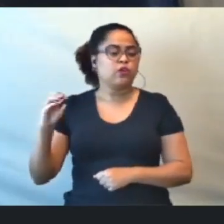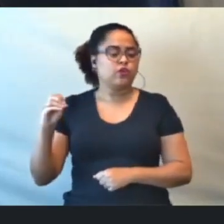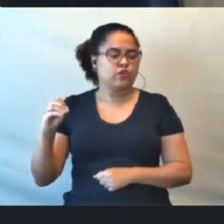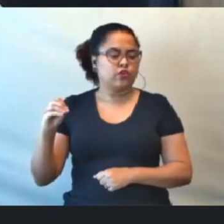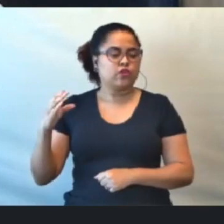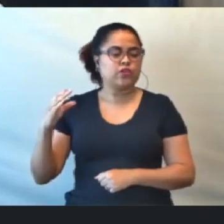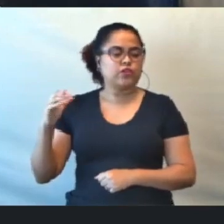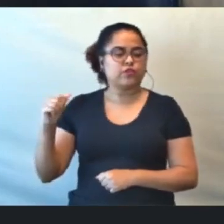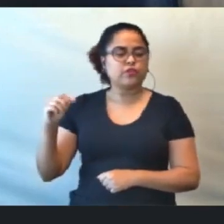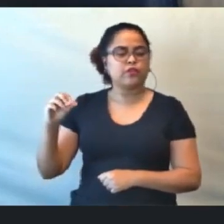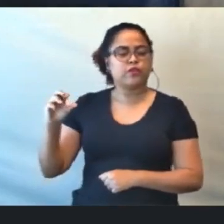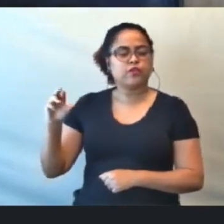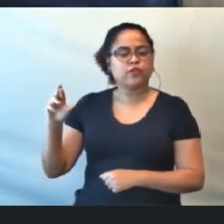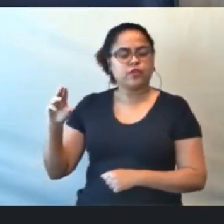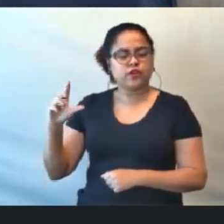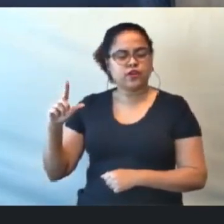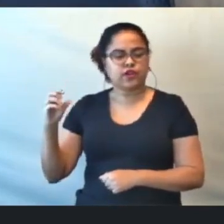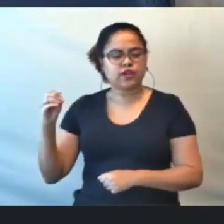favor.